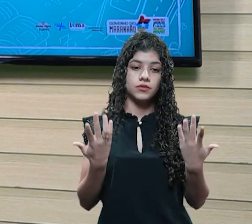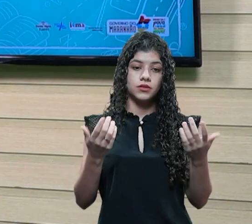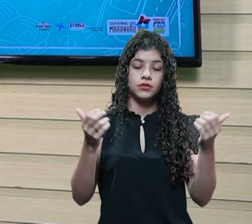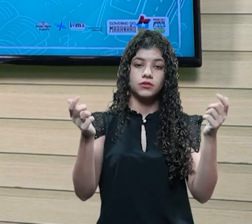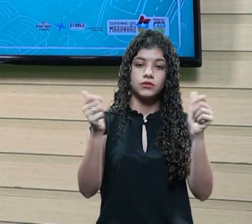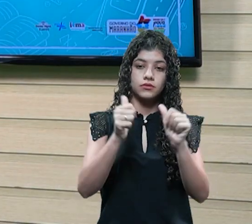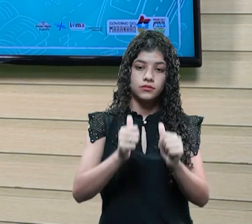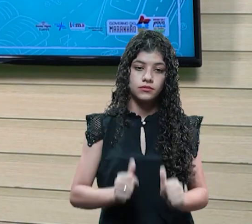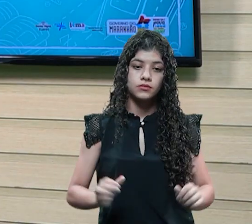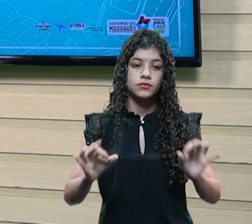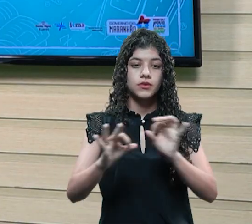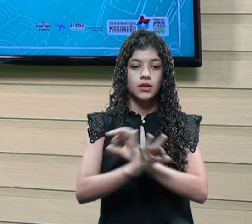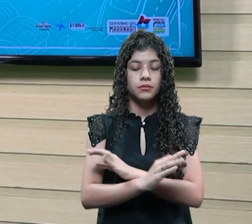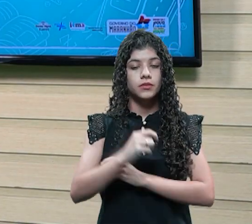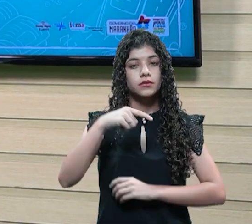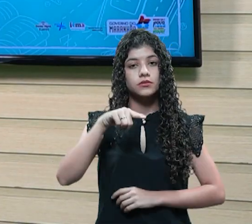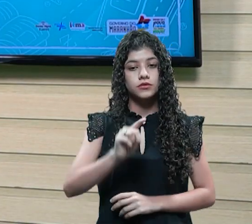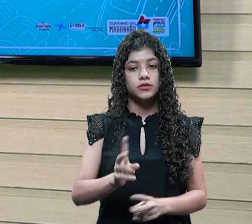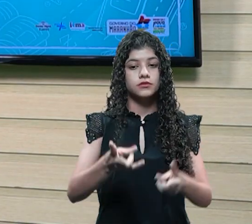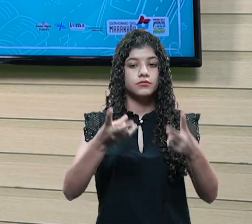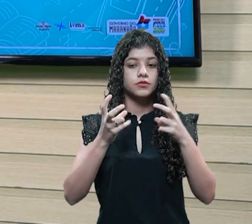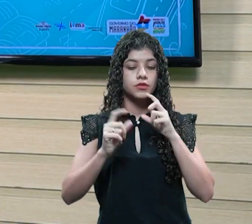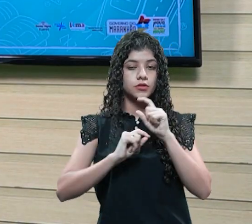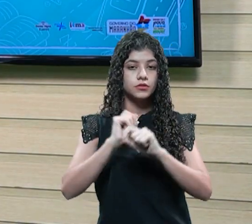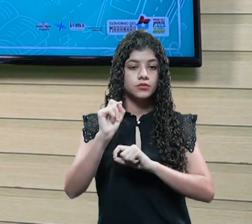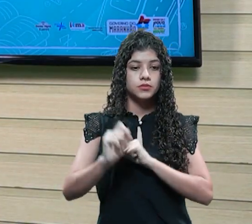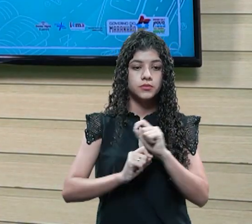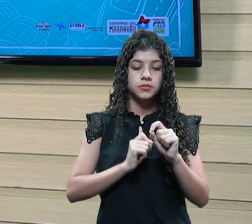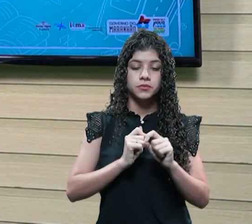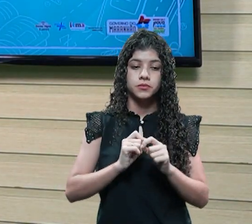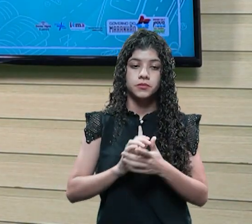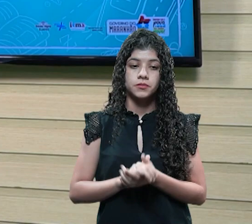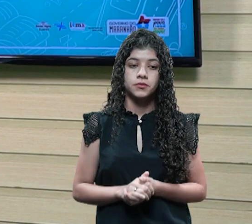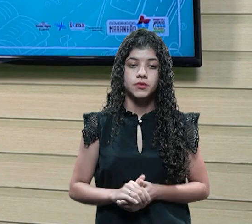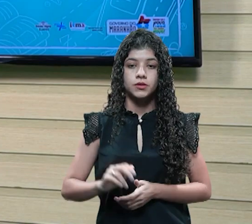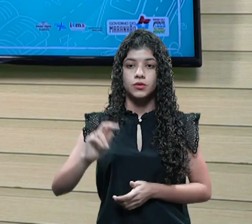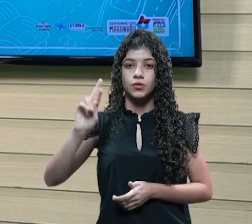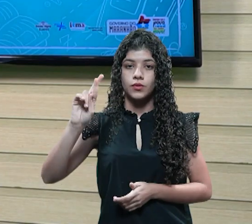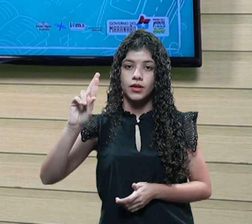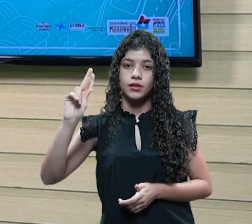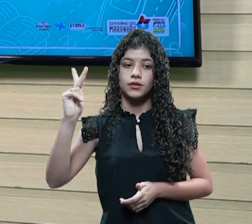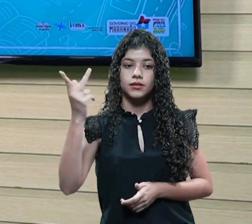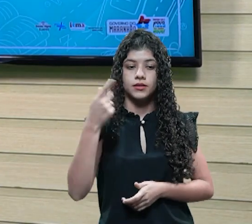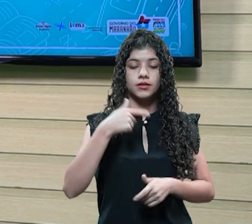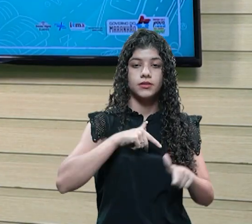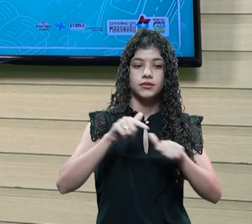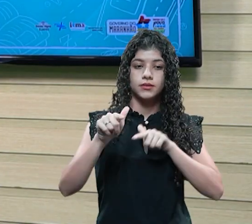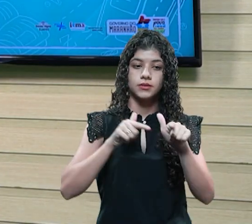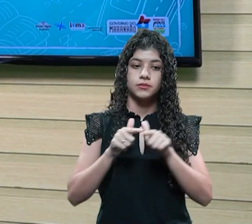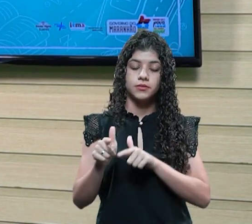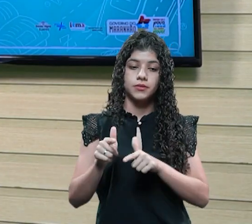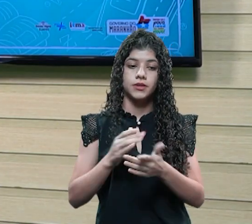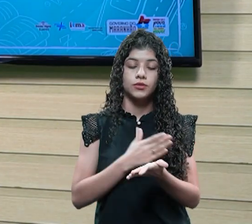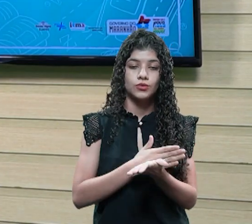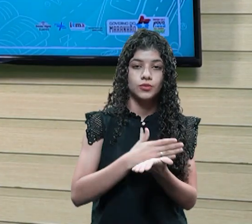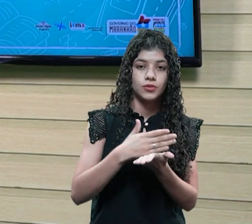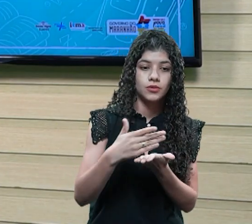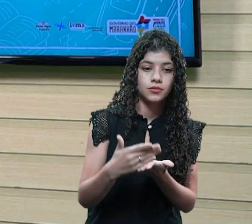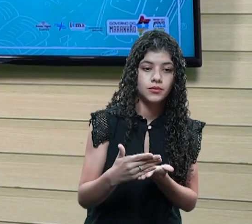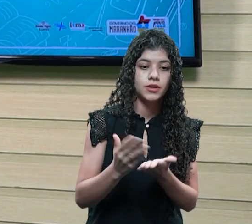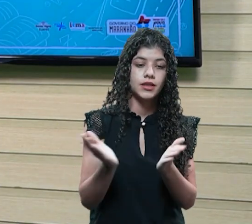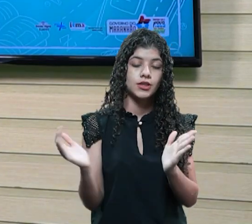A questão da avaliação e encerramento. Então, vocês viram que, a respeito dos recursos humanos, eles sempre trabalham desde